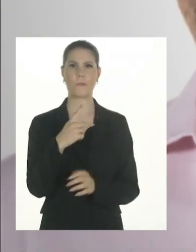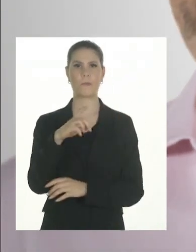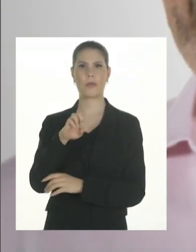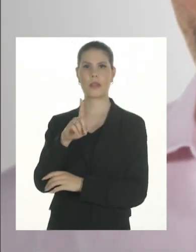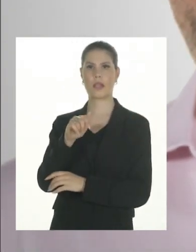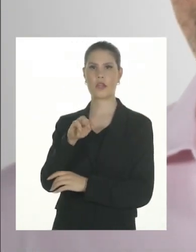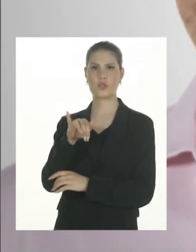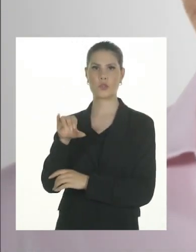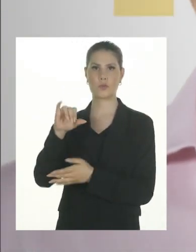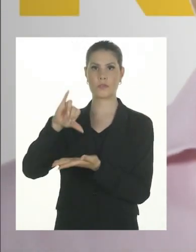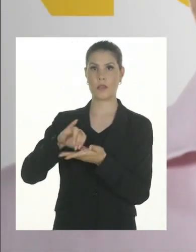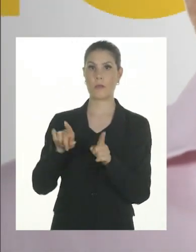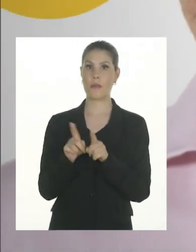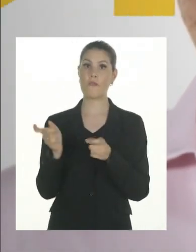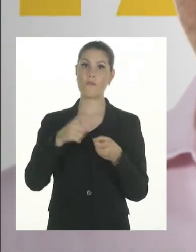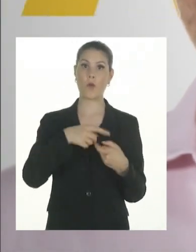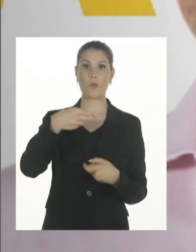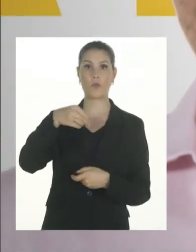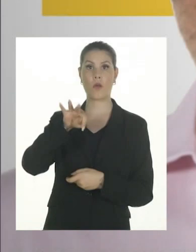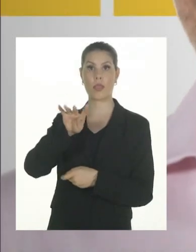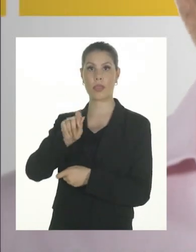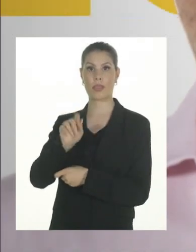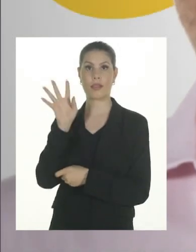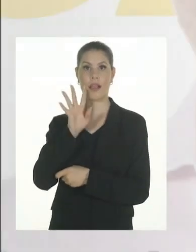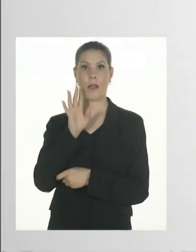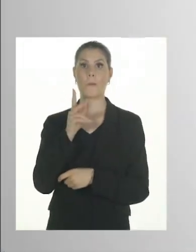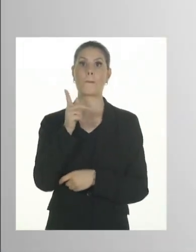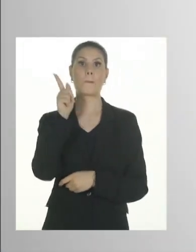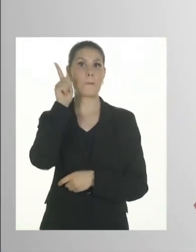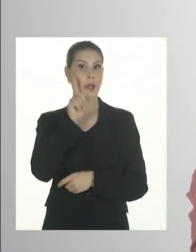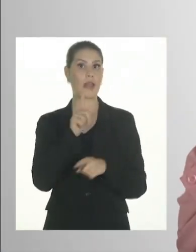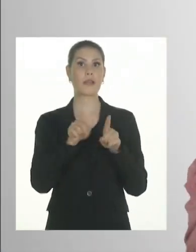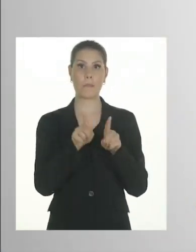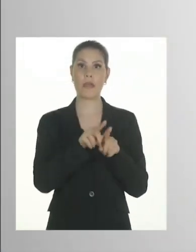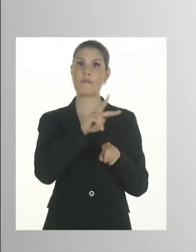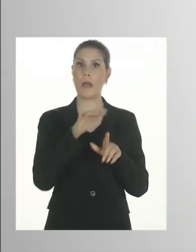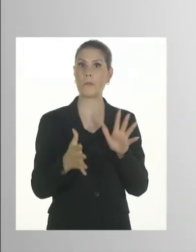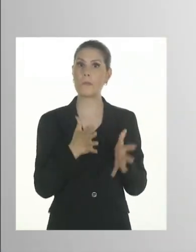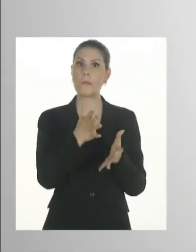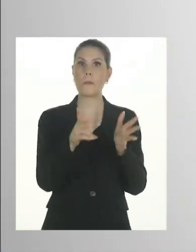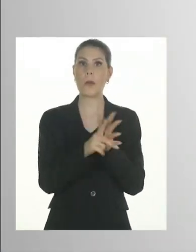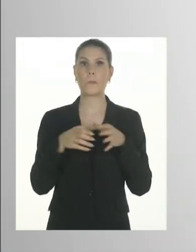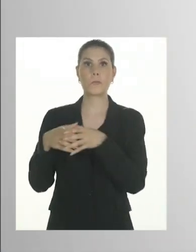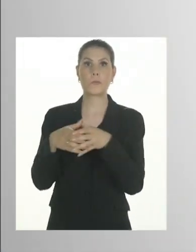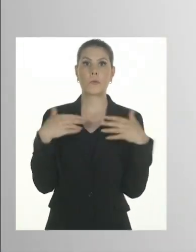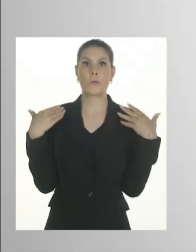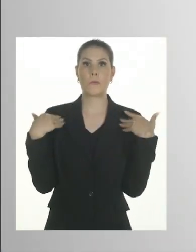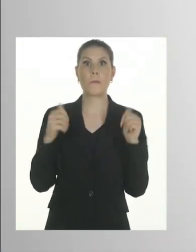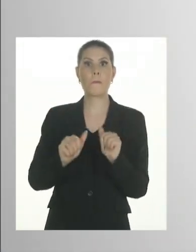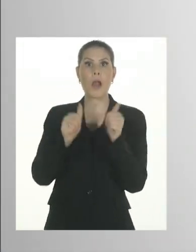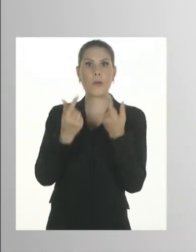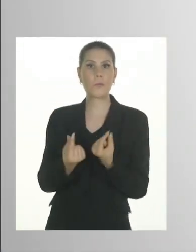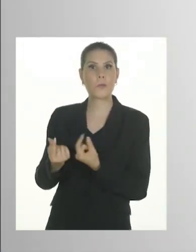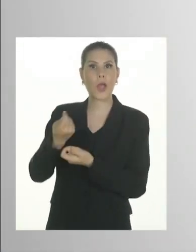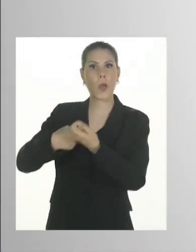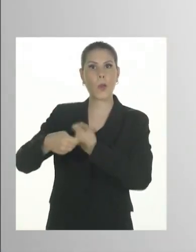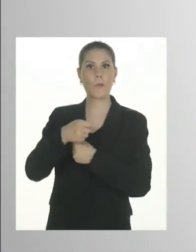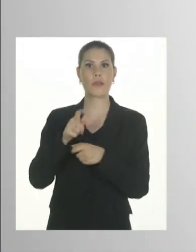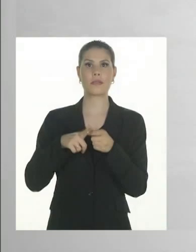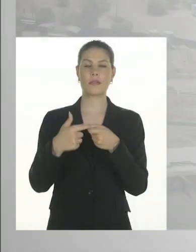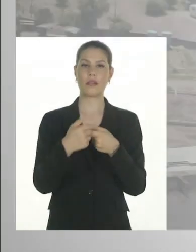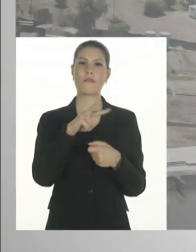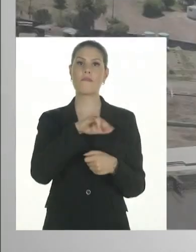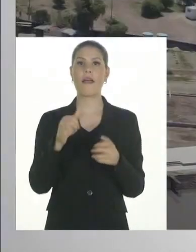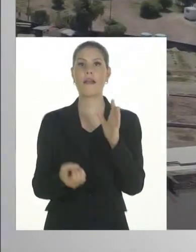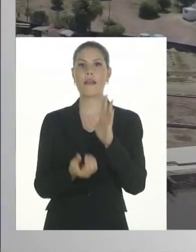projeto de pedágio no centro. E voltar com o programa Nota Legal. Paim também aposta no turismo para movimentar a economia da cidade.